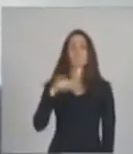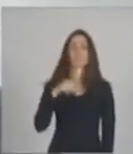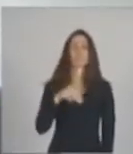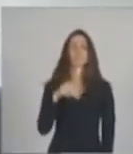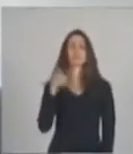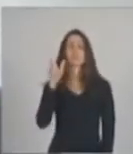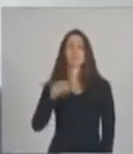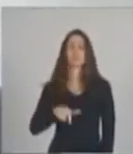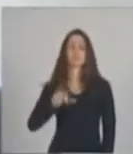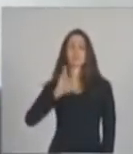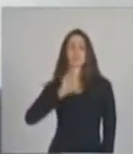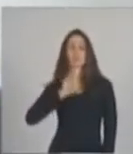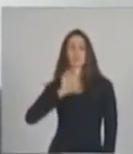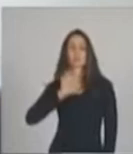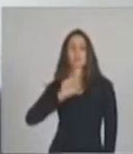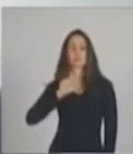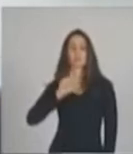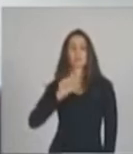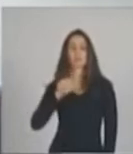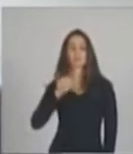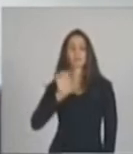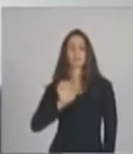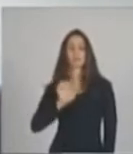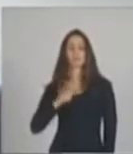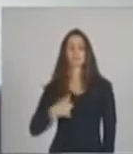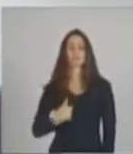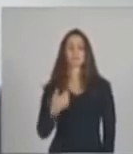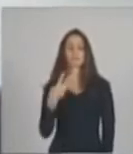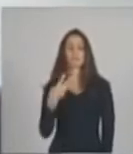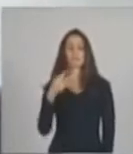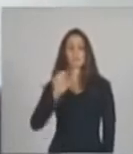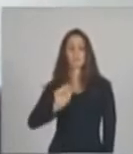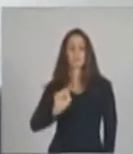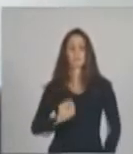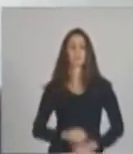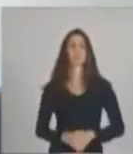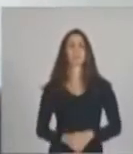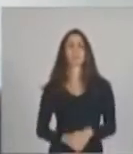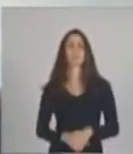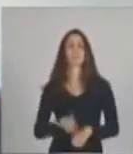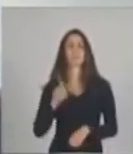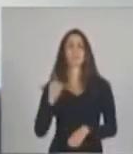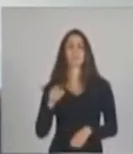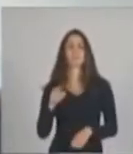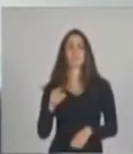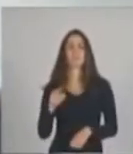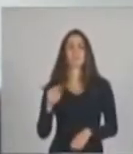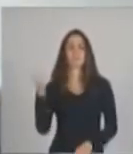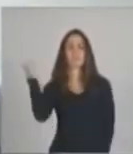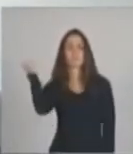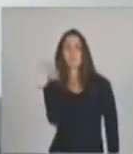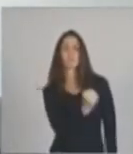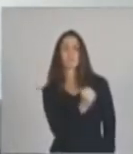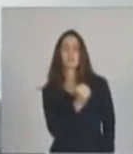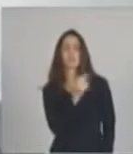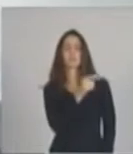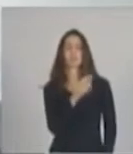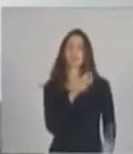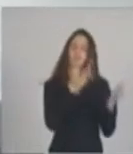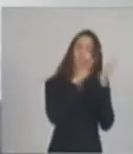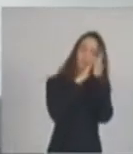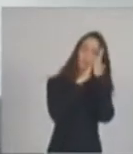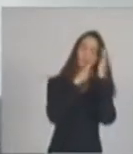Alves, professora de 38 anos, assassinada um golpe de faca enquanto dormia em Rio